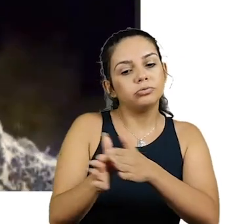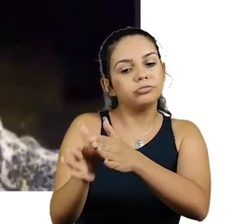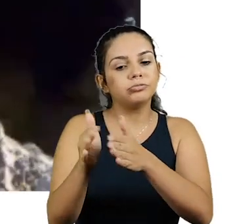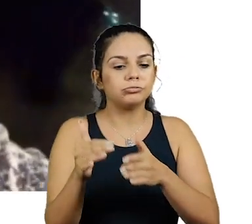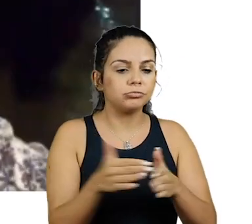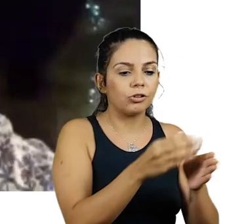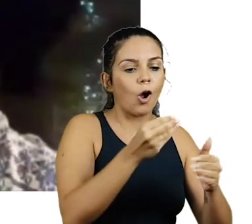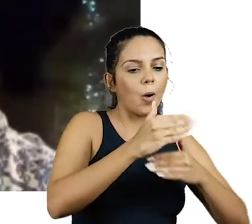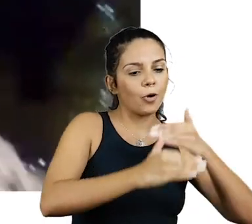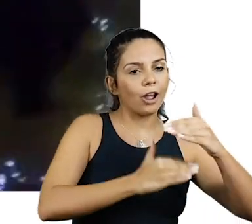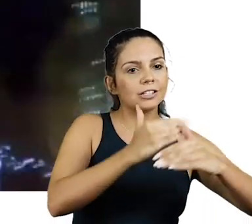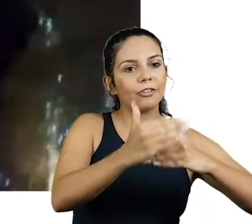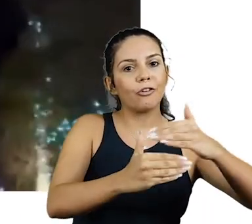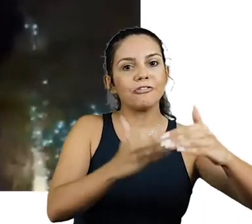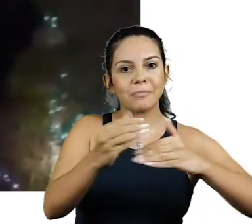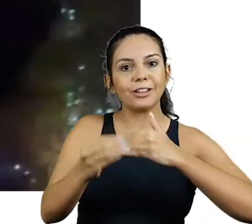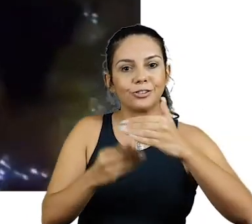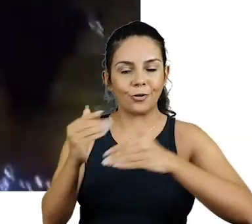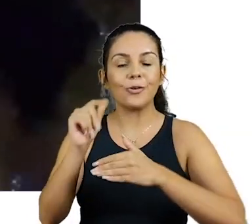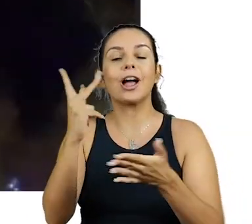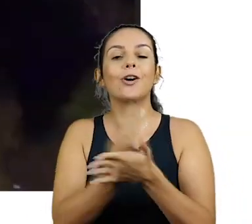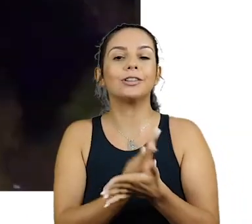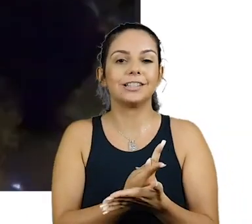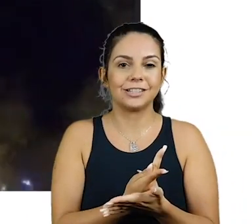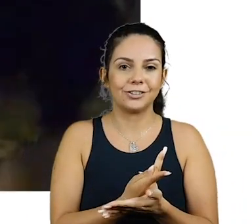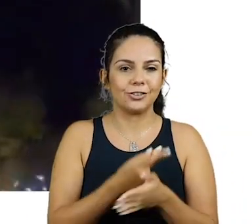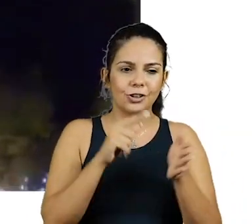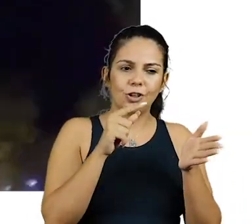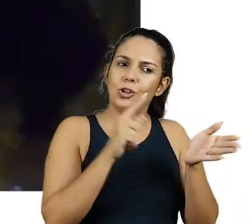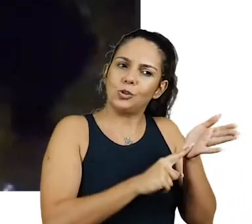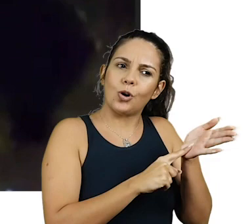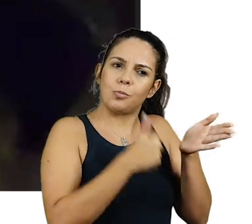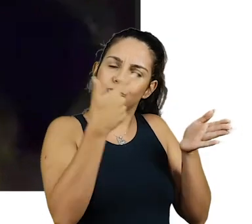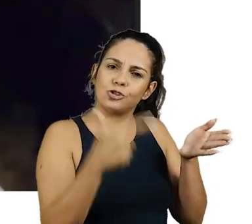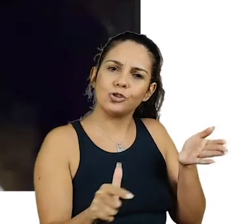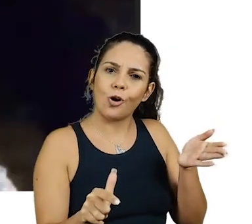como é que eu desenvolveria essa história? O que aconteceu? Mas tocou a campanha de novo?